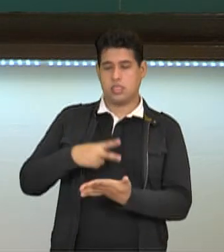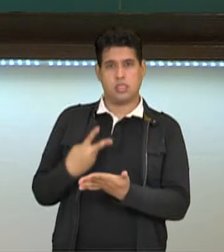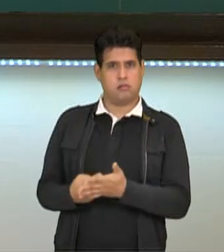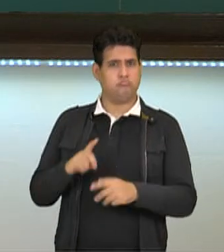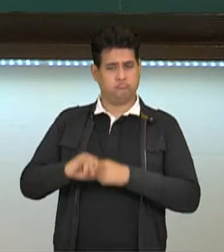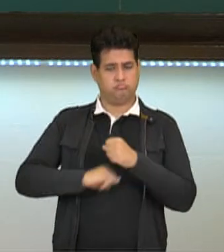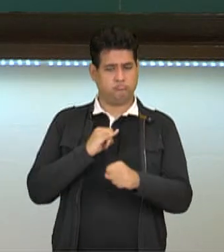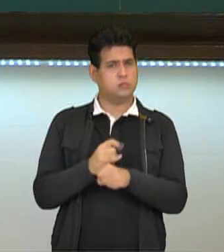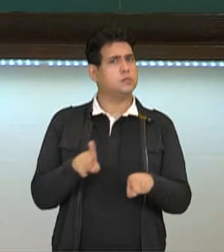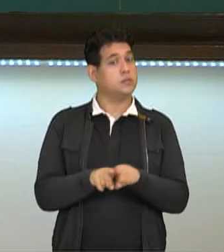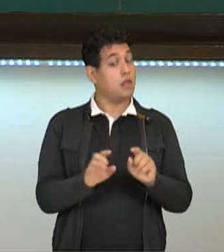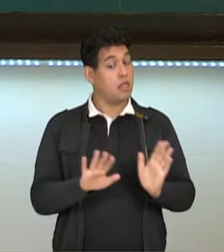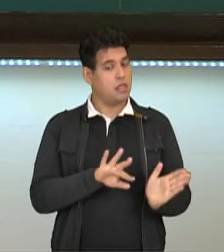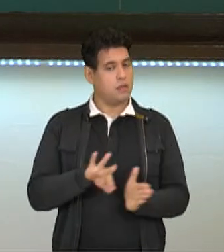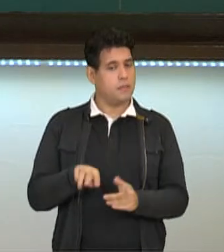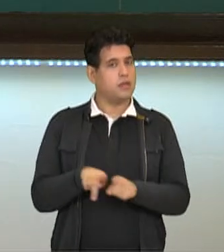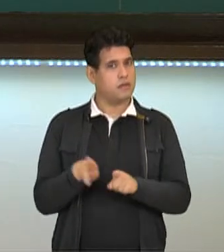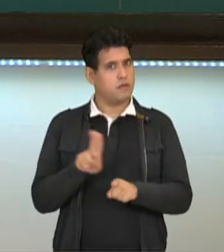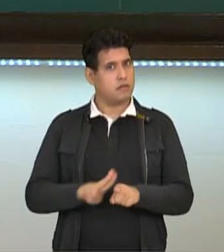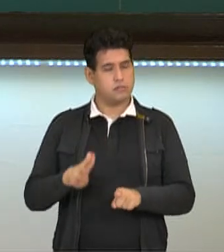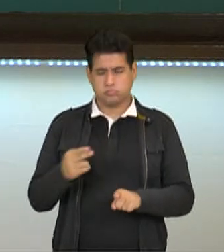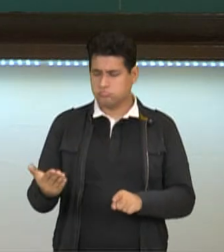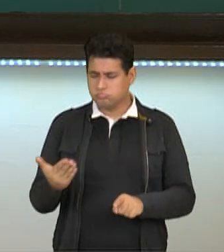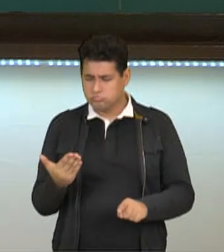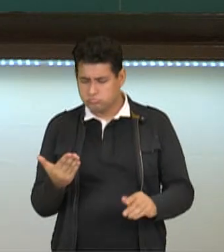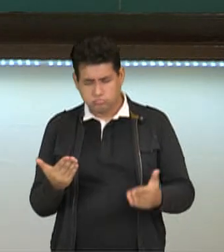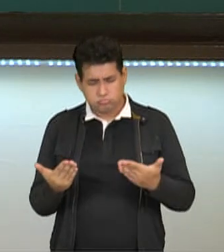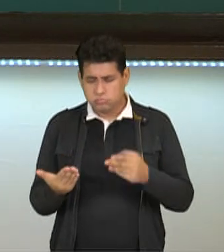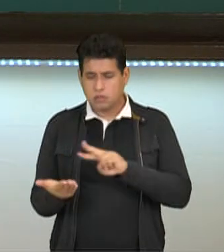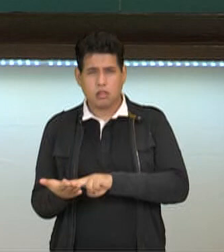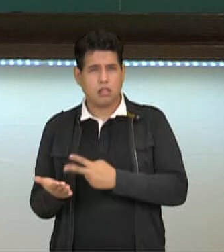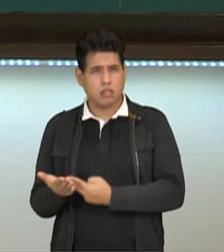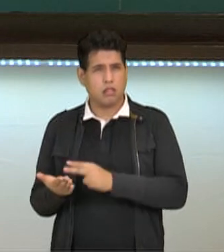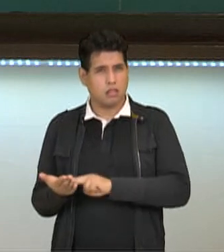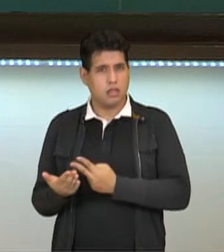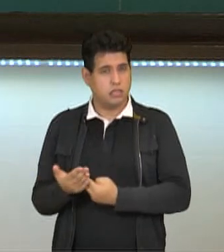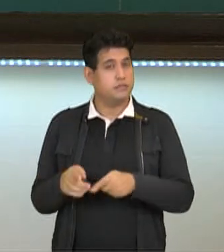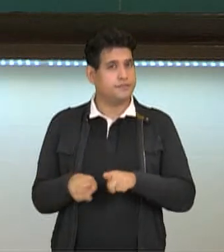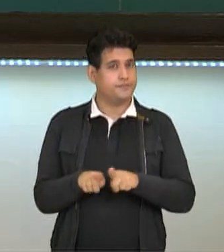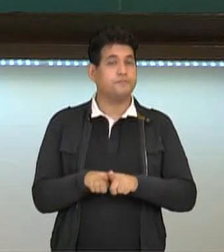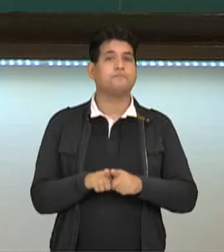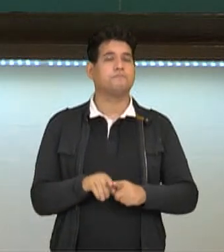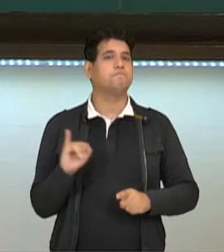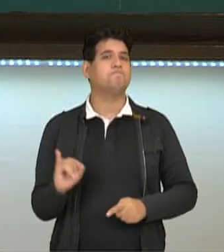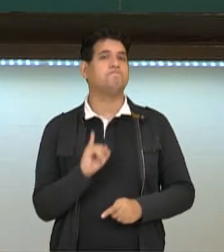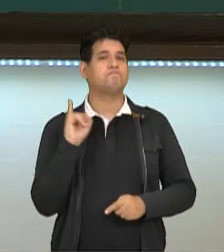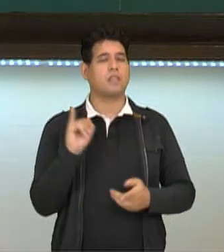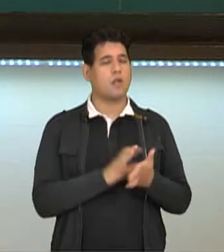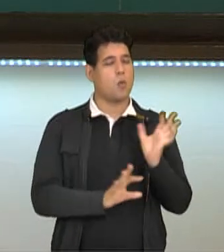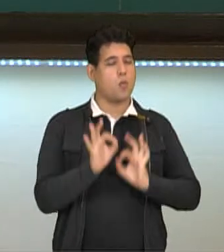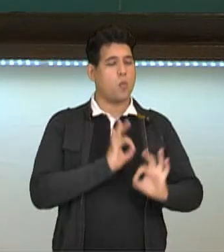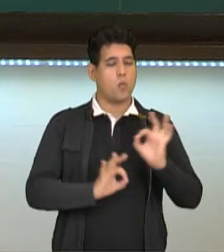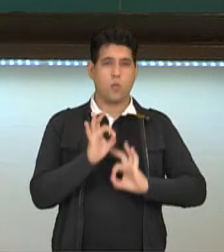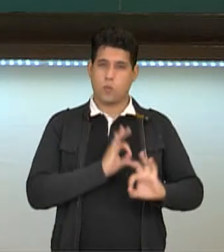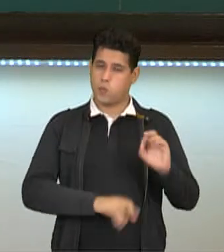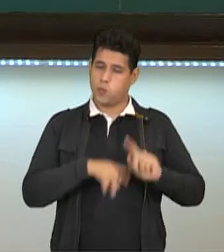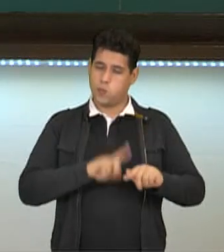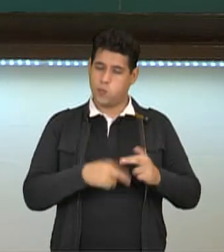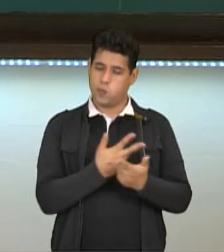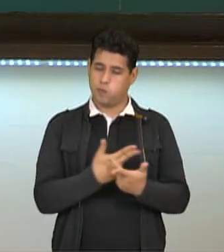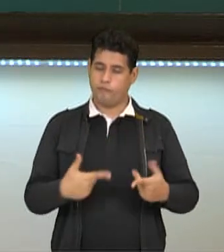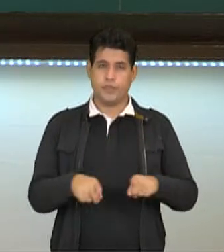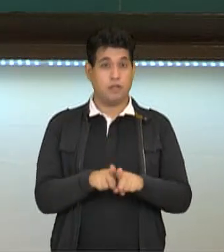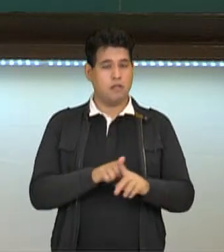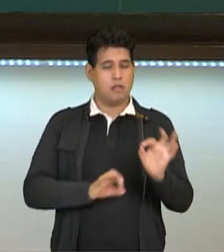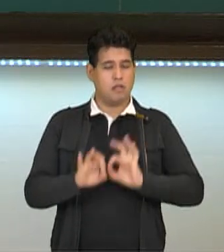online, deixa preparadinho aí também que você pode precisar durante a aula. É importante você estar bem organizado com seu material, manter